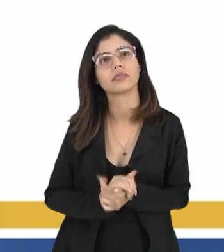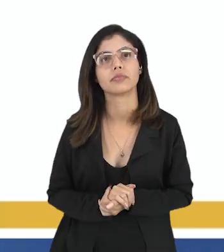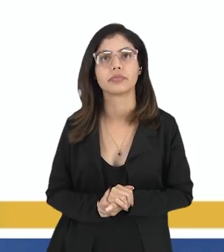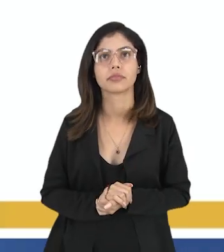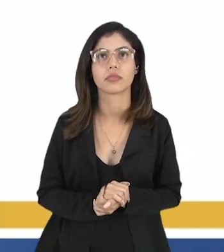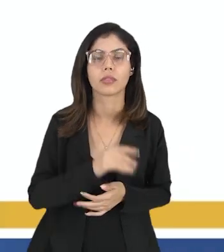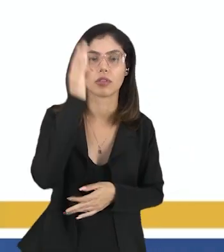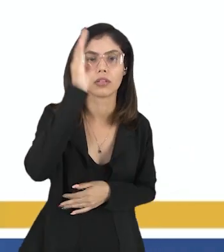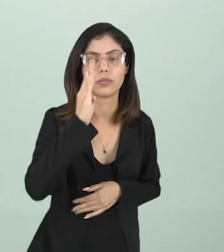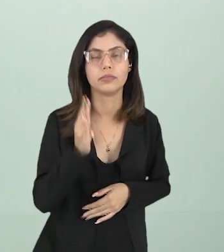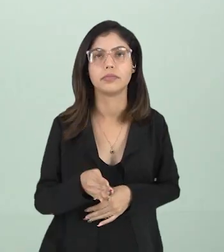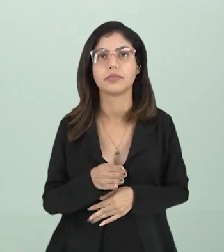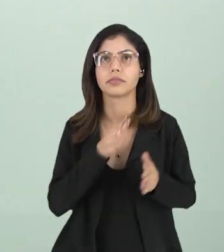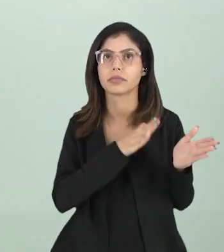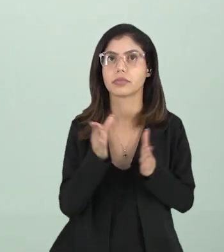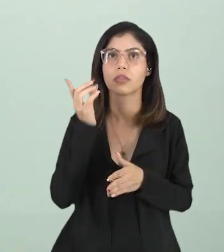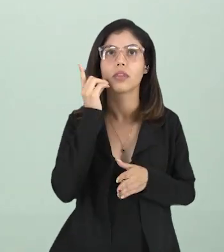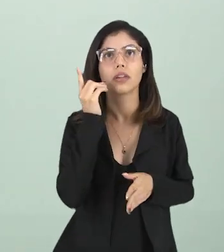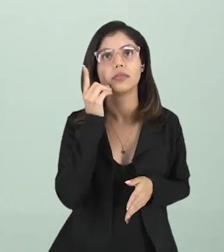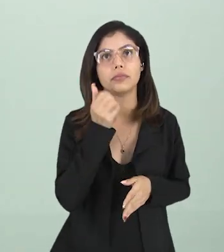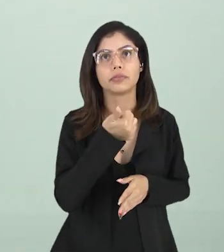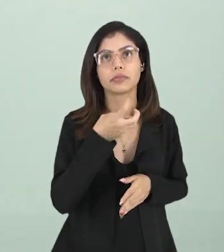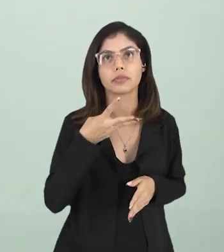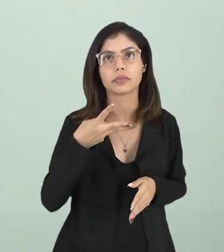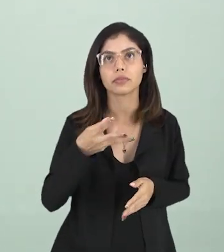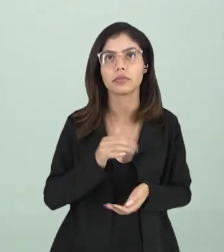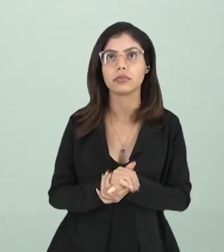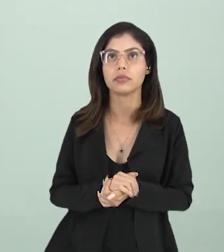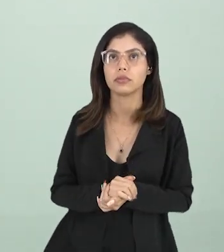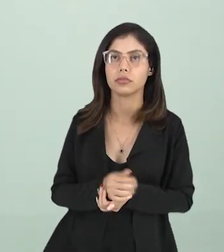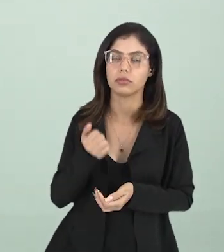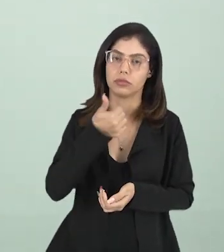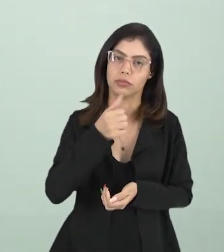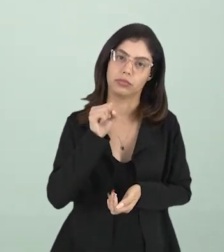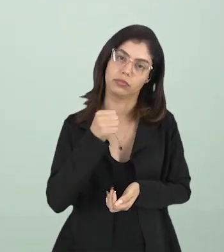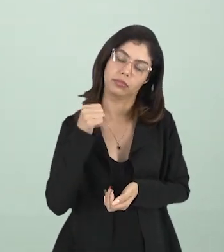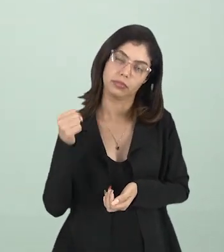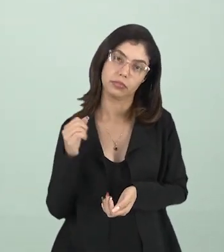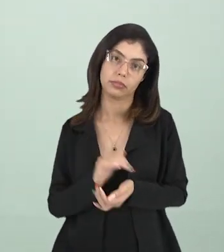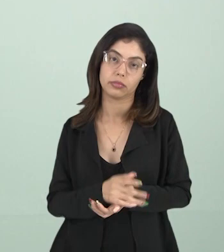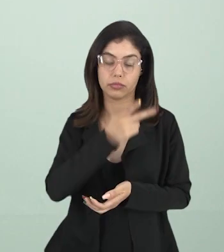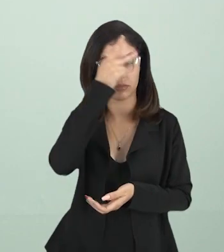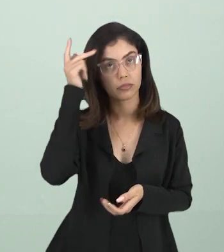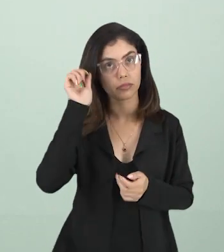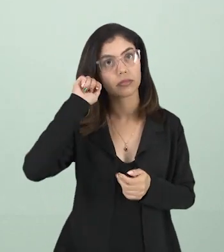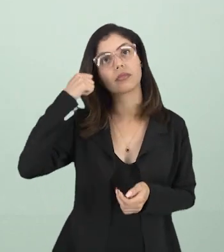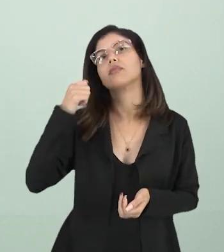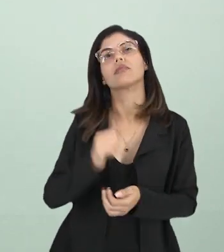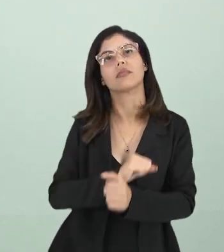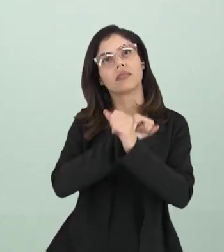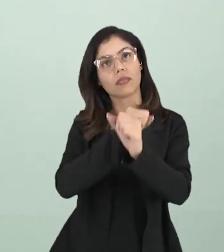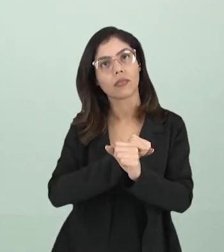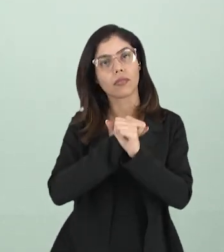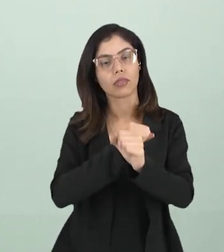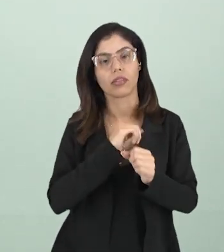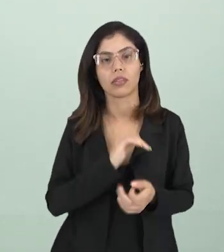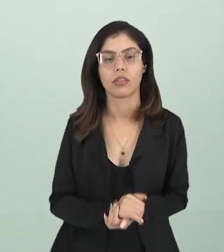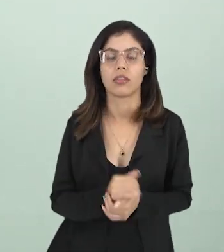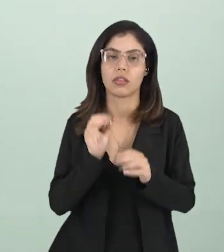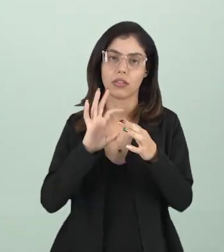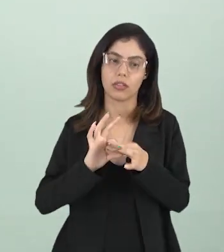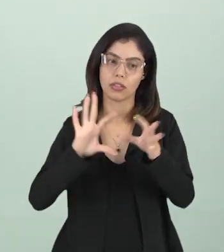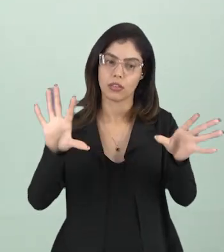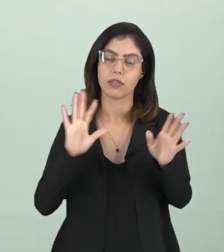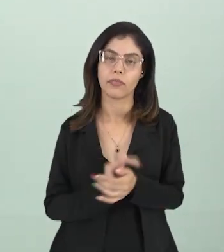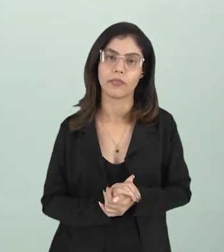escravidão no Brasil, a partir dessa data, né, 13 de maio de 1888, as pessoas negras escravizadas, né, agora são livres.